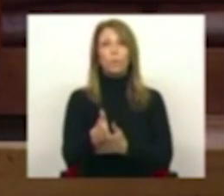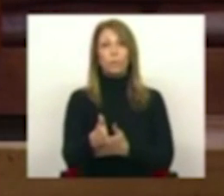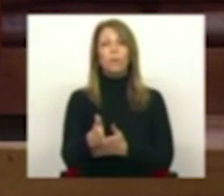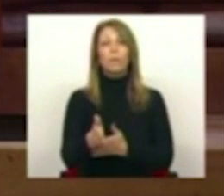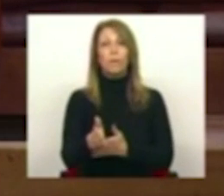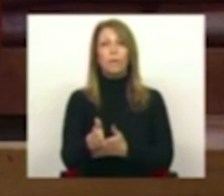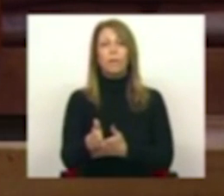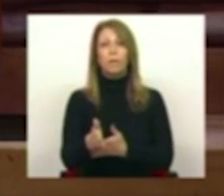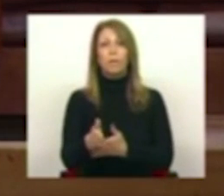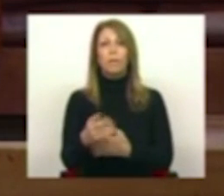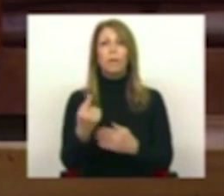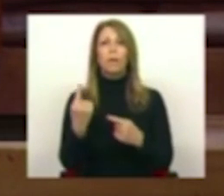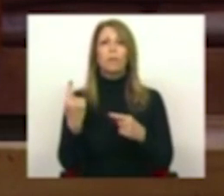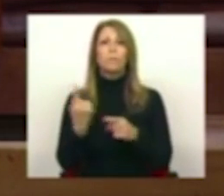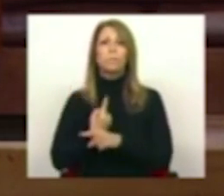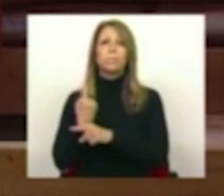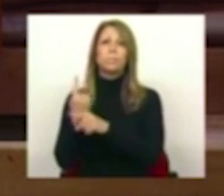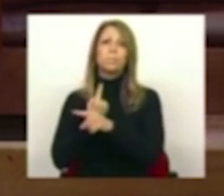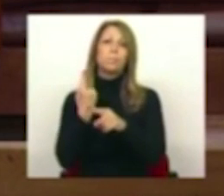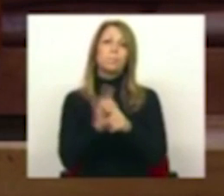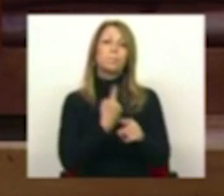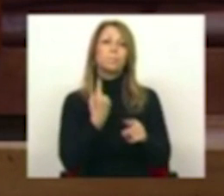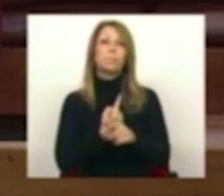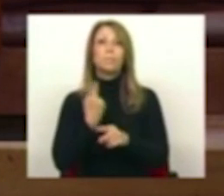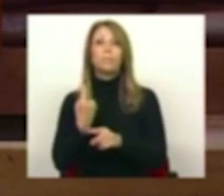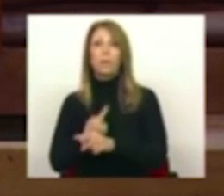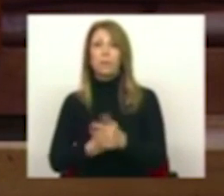uma série de outras áreas que